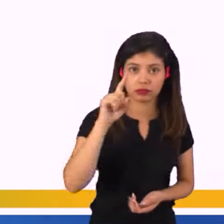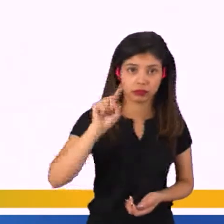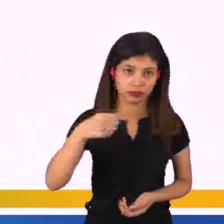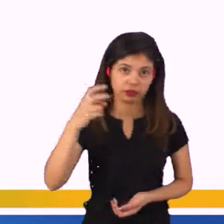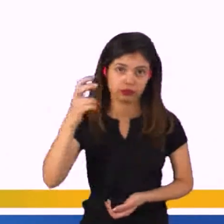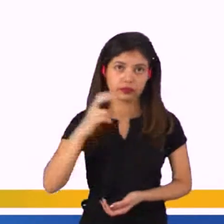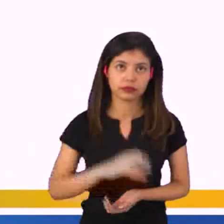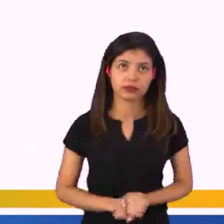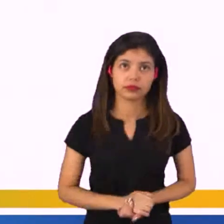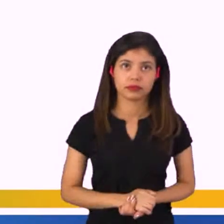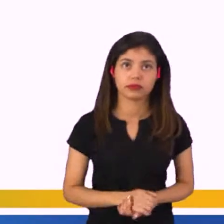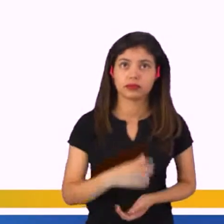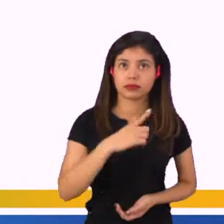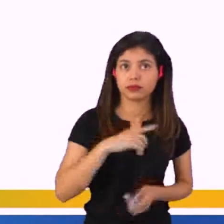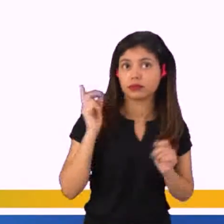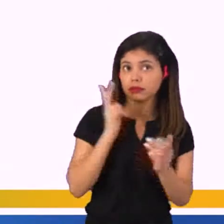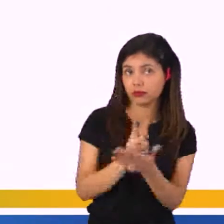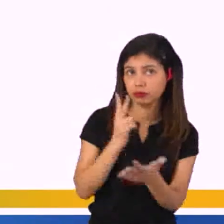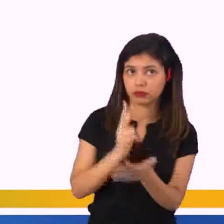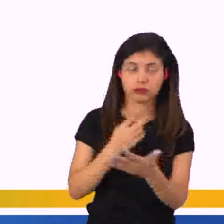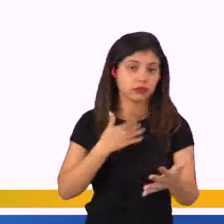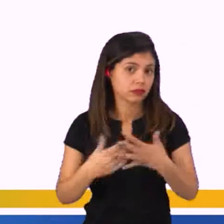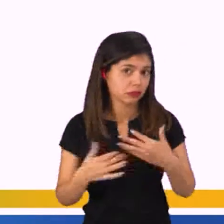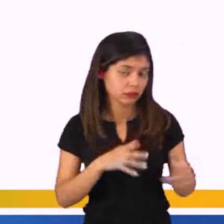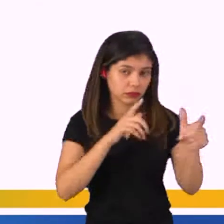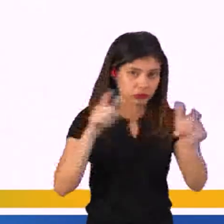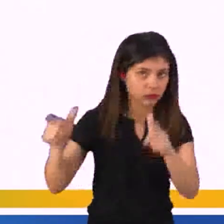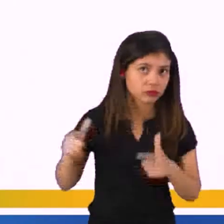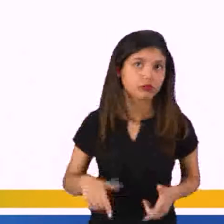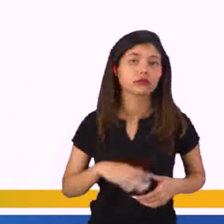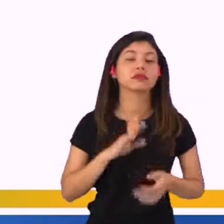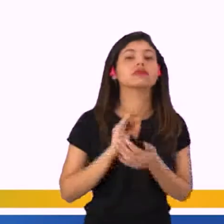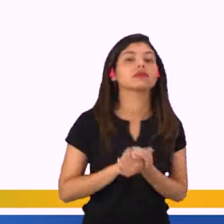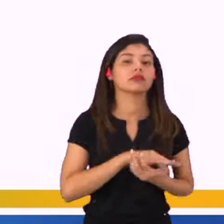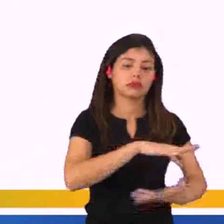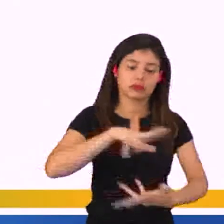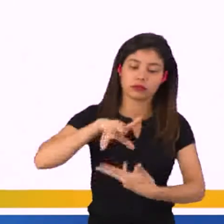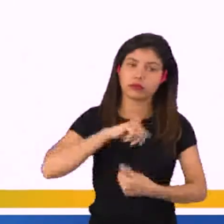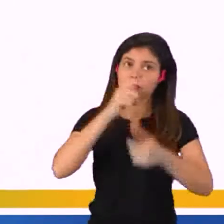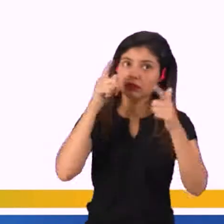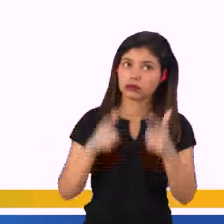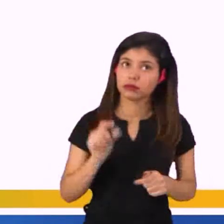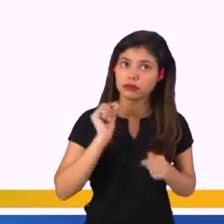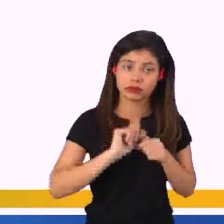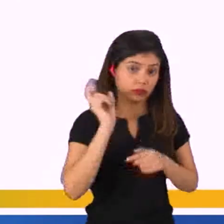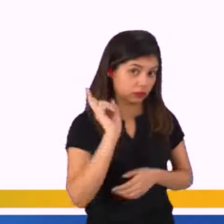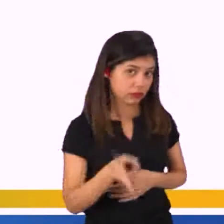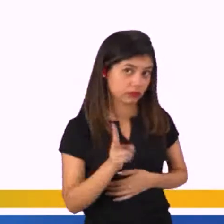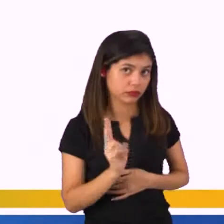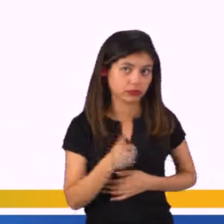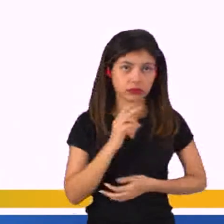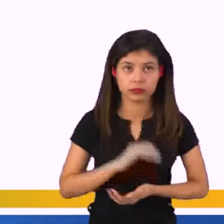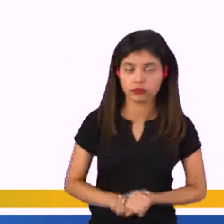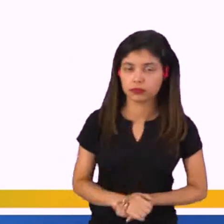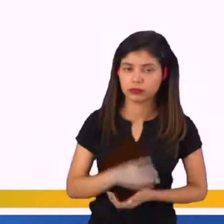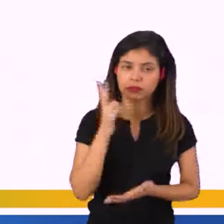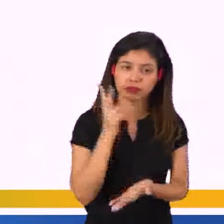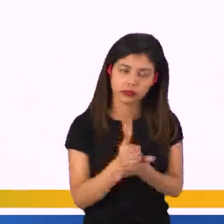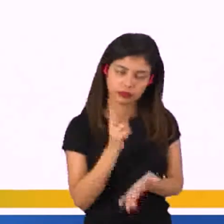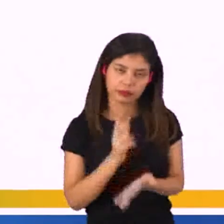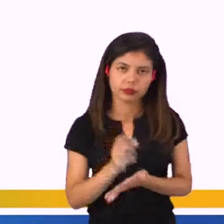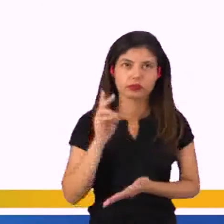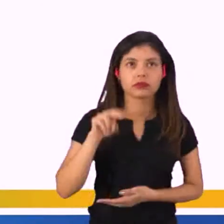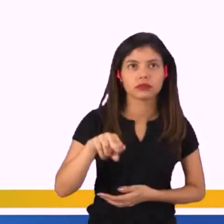1,5 metro, você deverá ter essa mesma medida em qualquer lugar do mundo aonde for realizar essa mesma medição, na